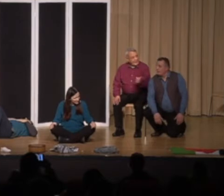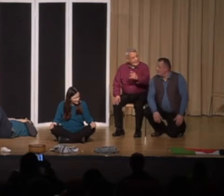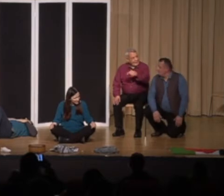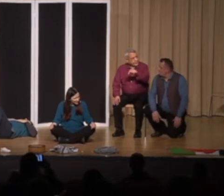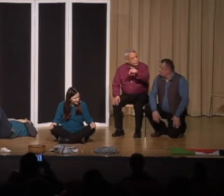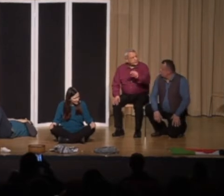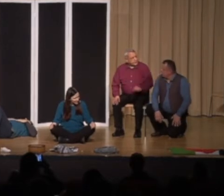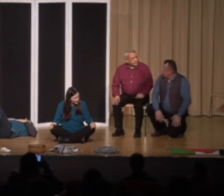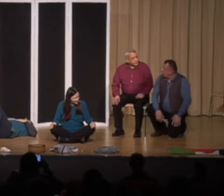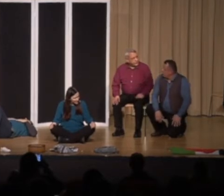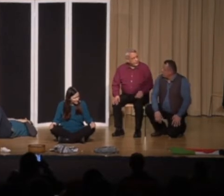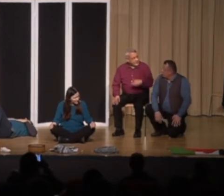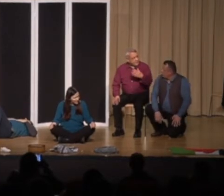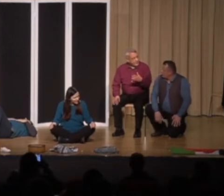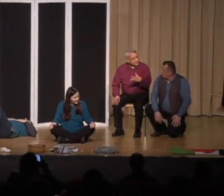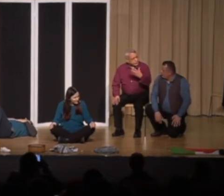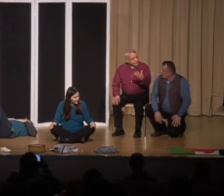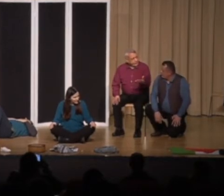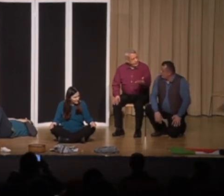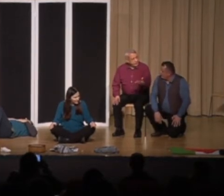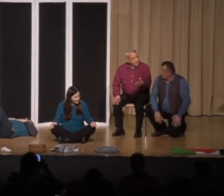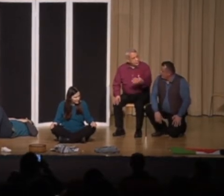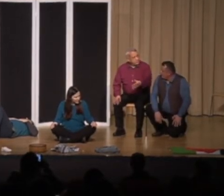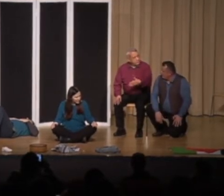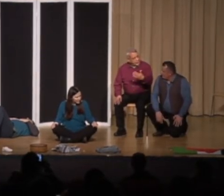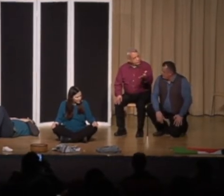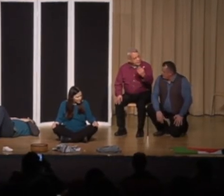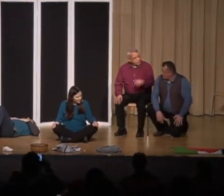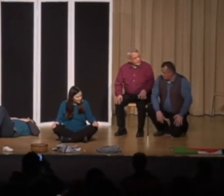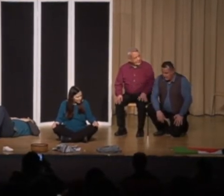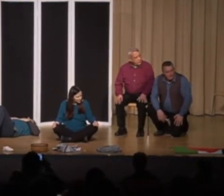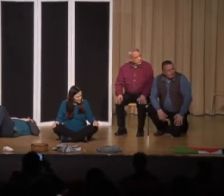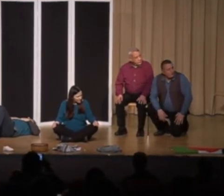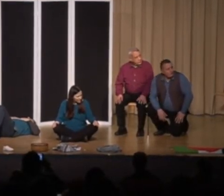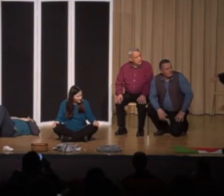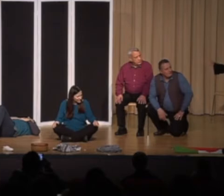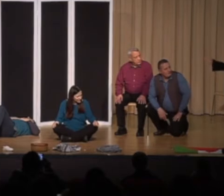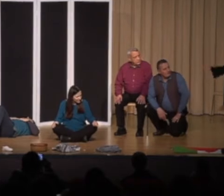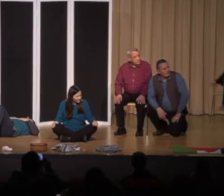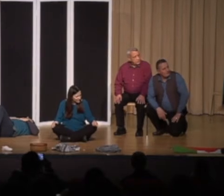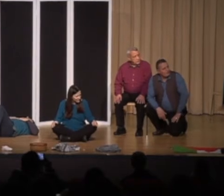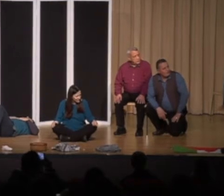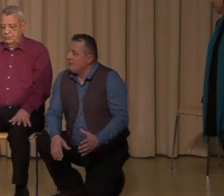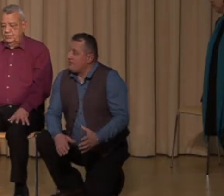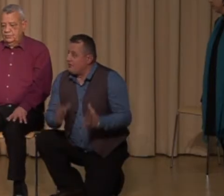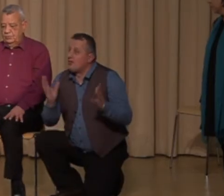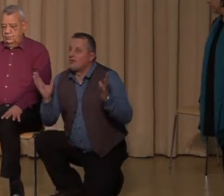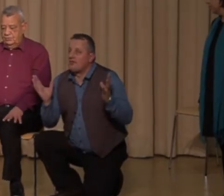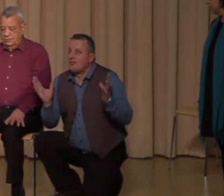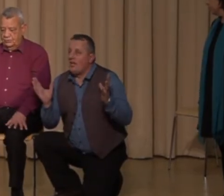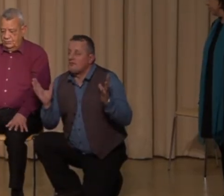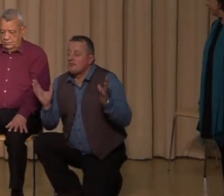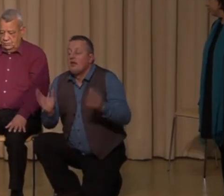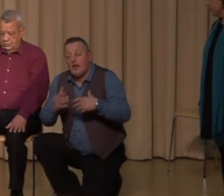Não há ninguém aqui do centro é capaz de sorrir com a sua situação. Mas preciso de fazer a